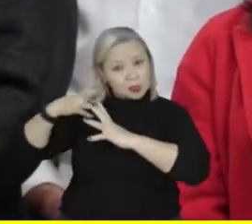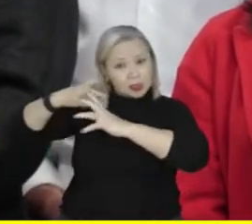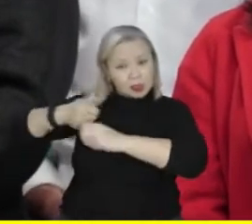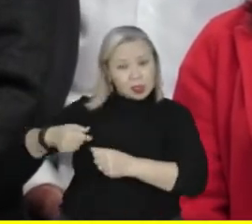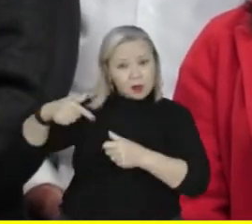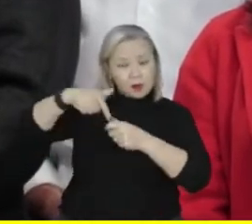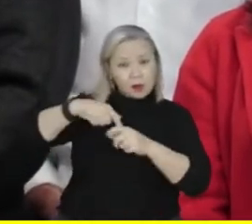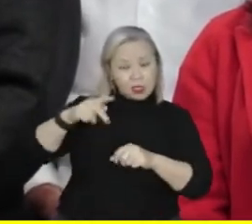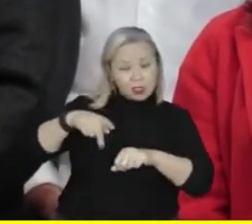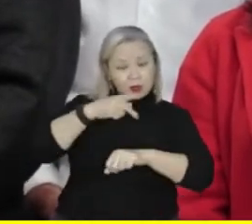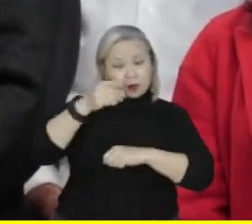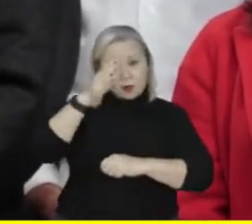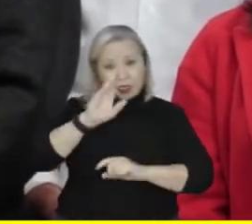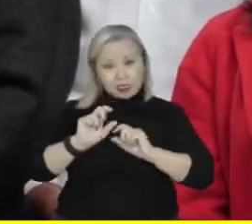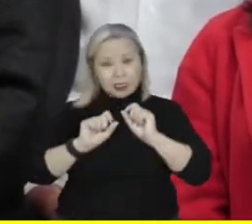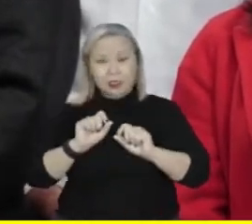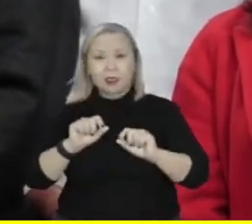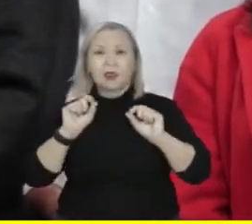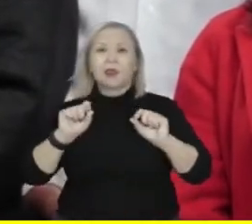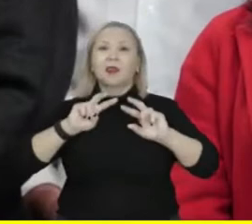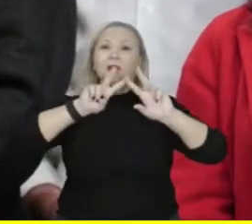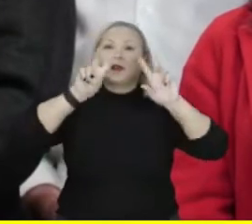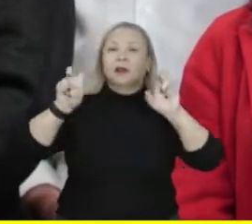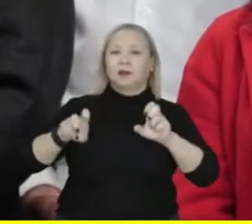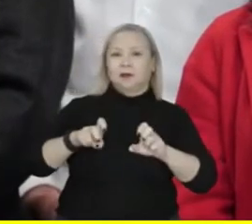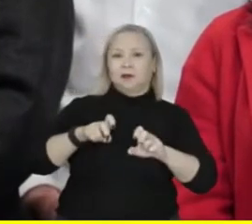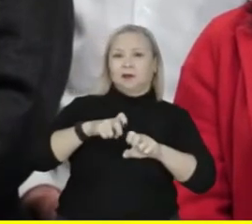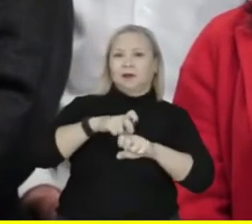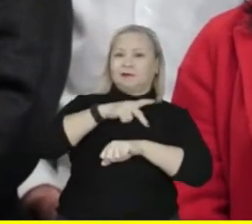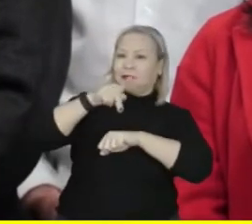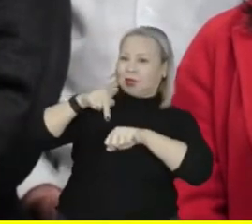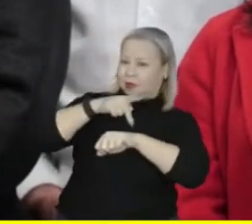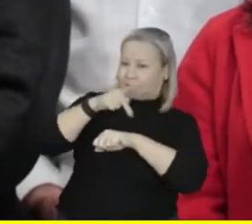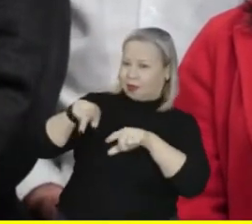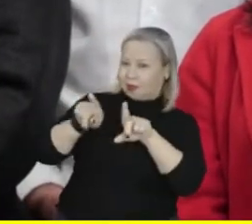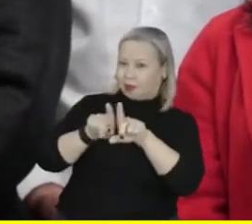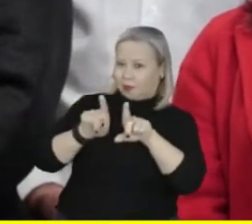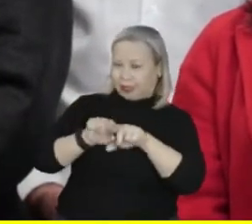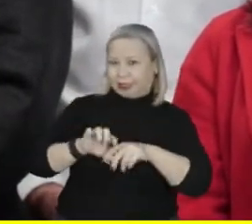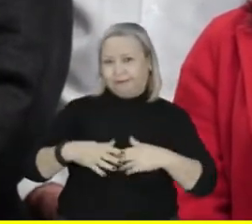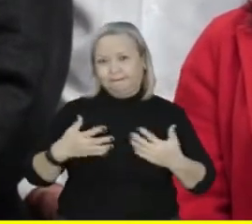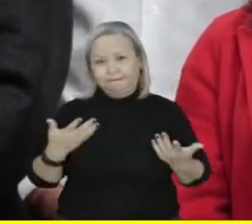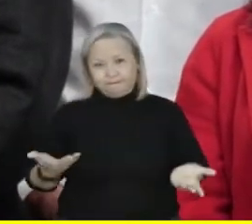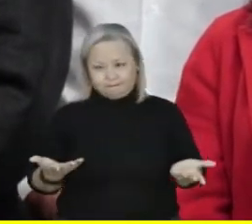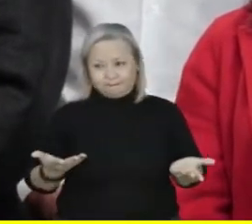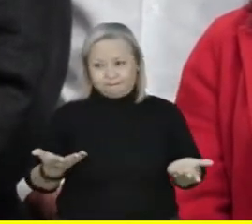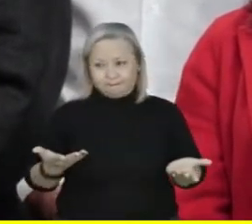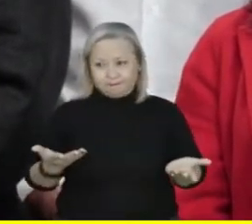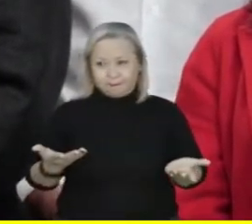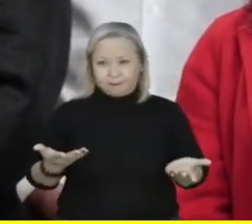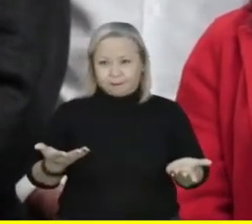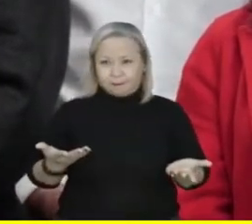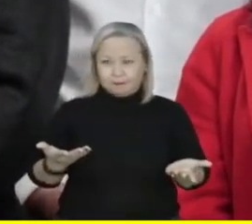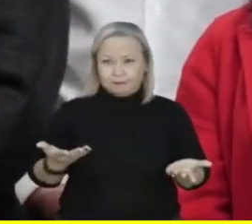ponto de vista da sua relação internacionais portanto para